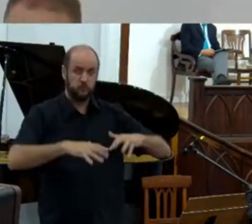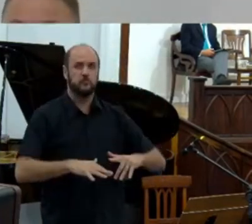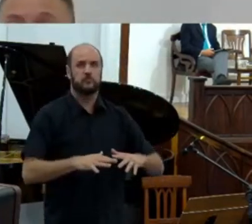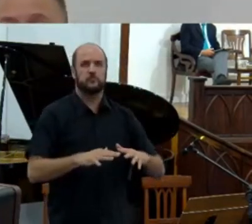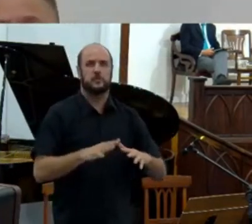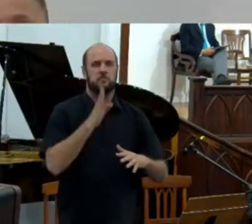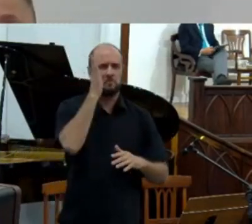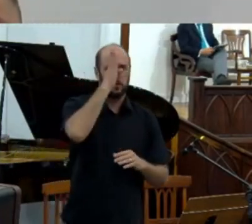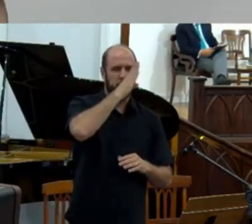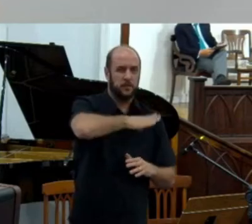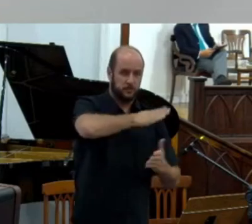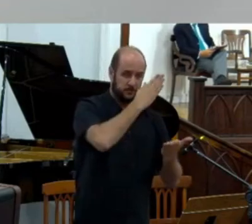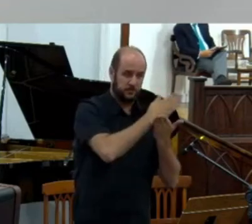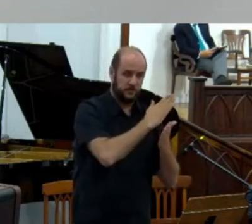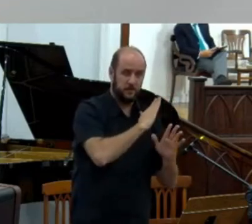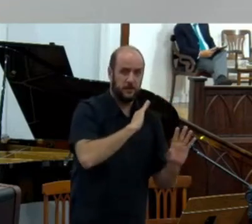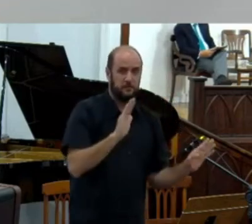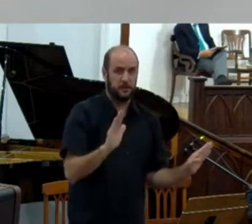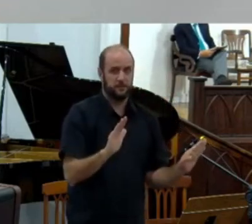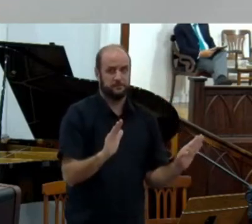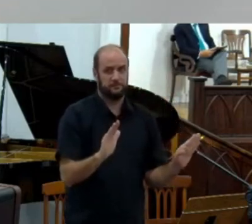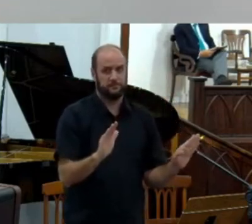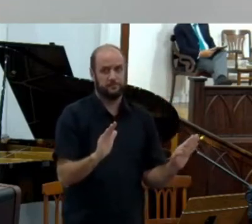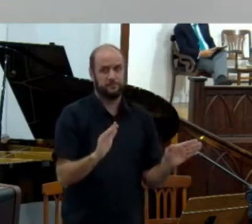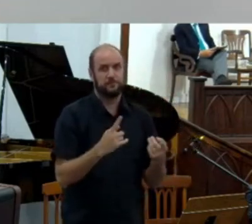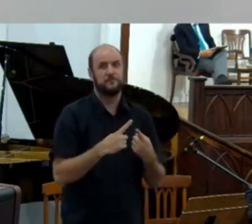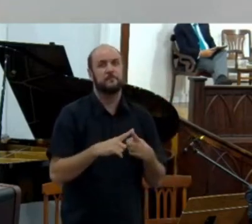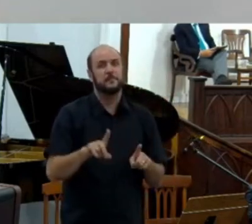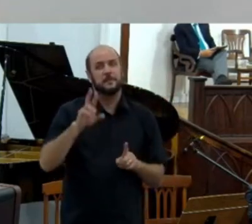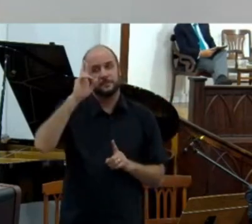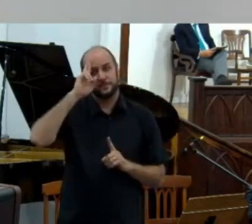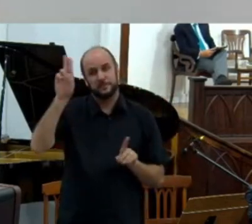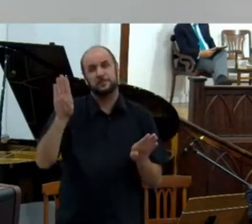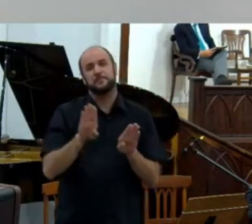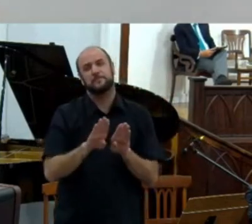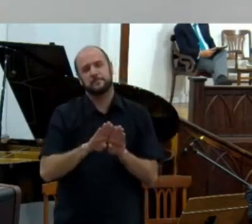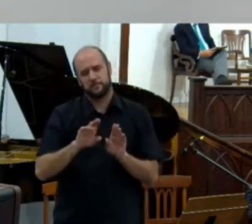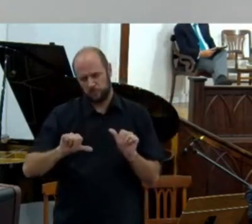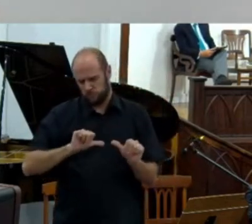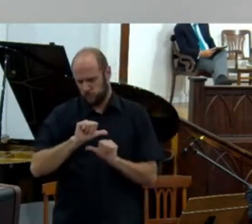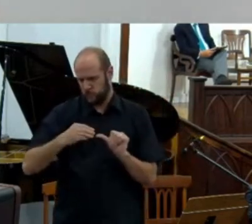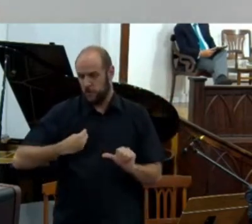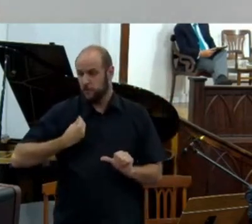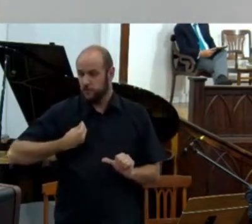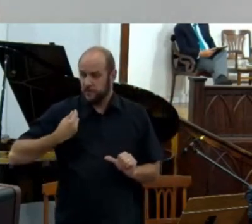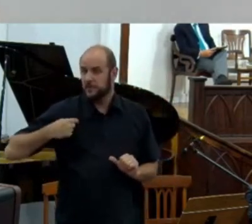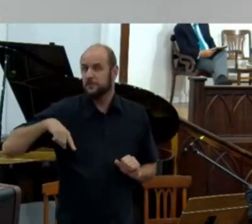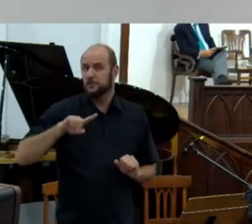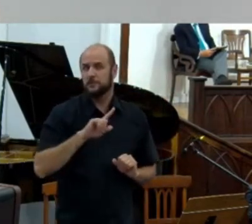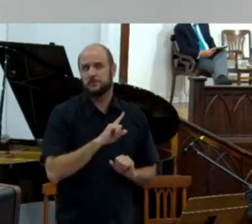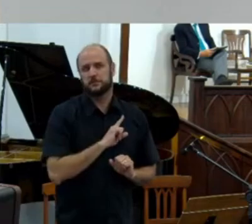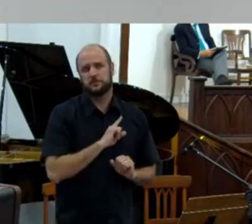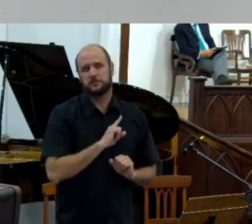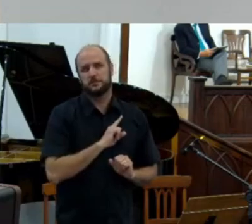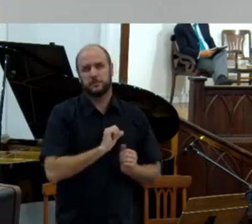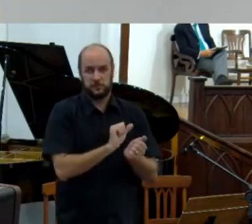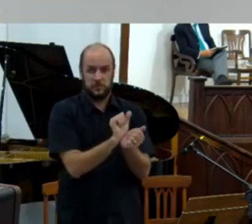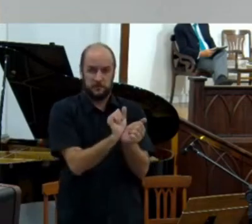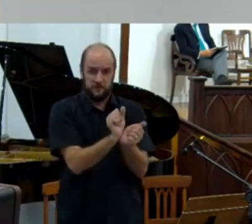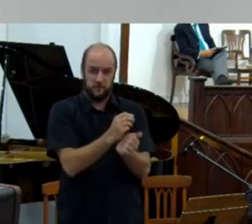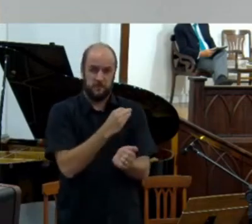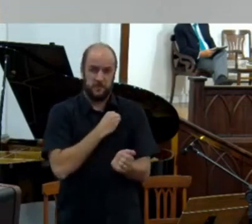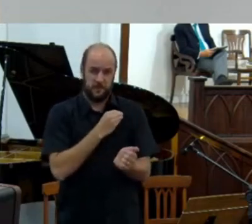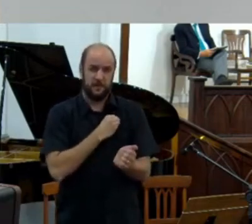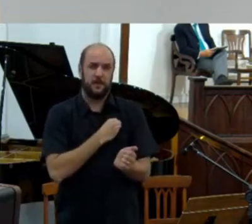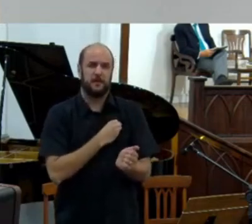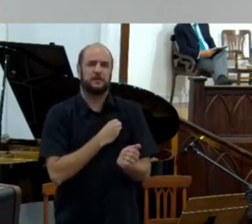que a maldade não continuasse a se multiplicar. Mas o Senhor também interviu em nossa vida, nos tirando da escravidão do pecado. E